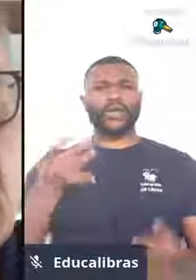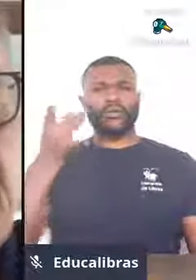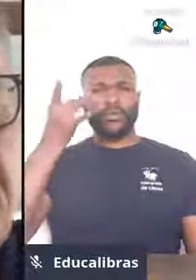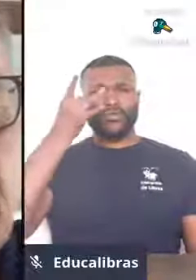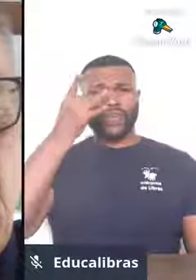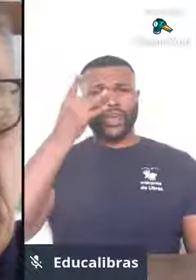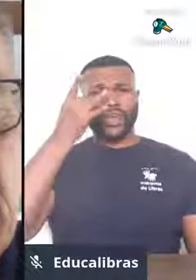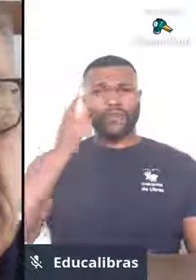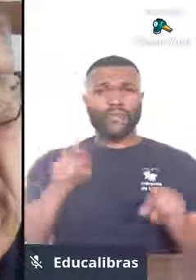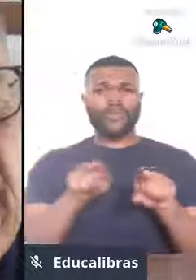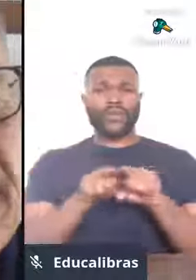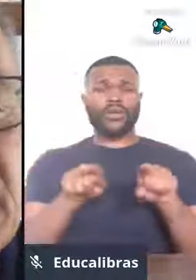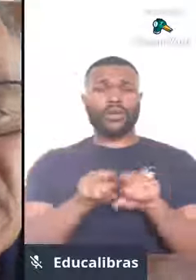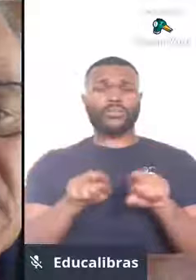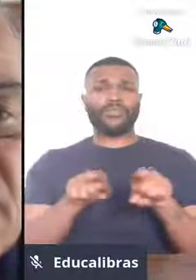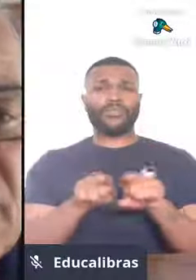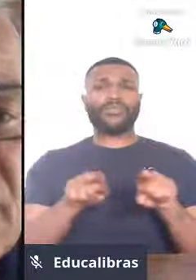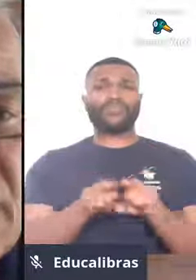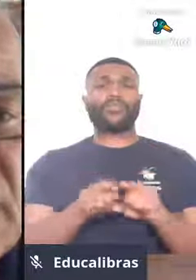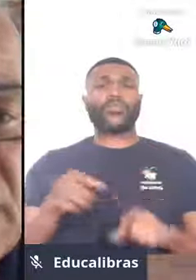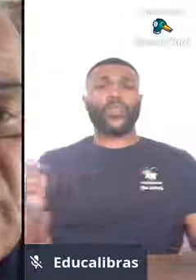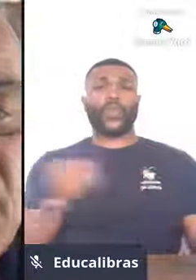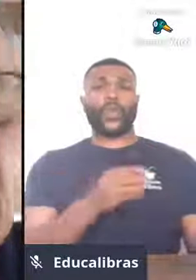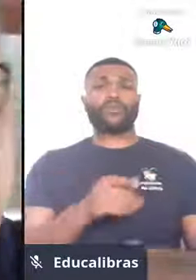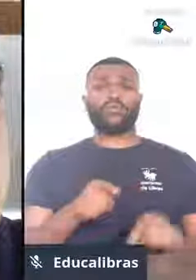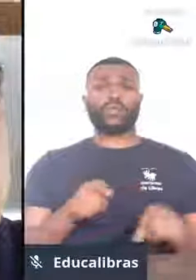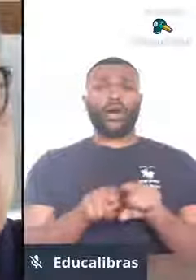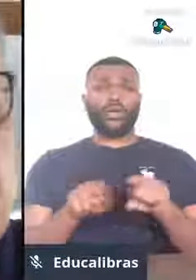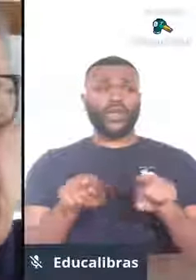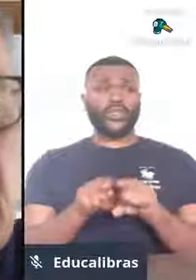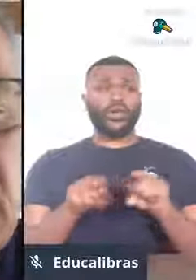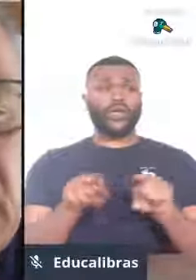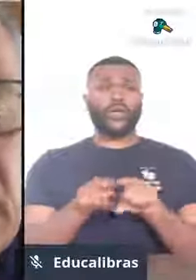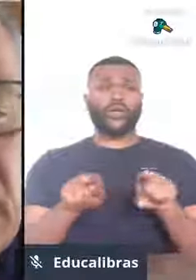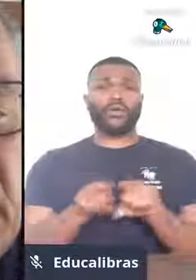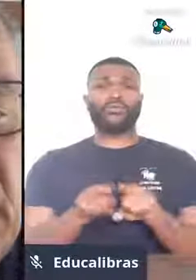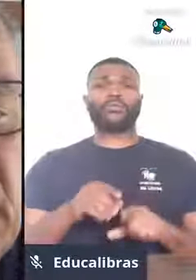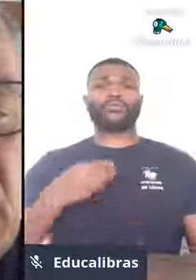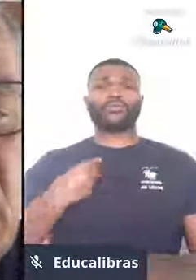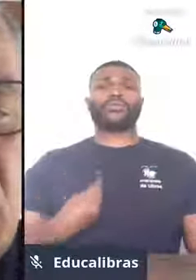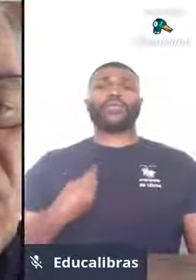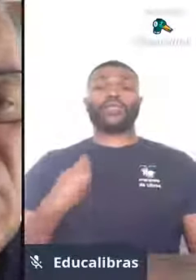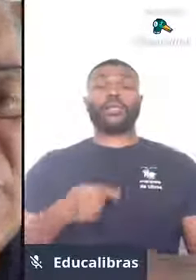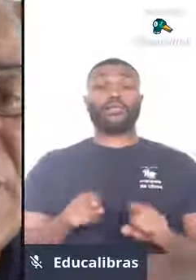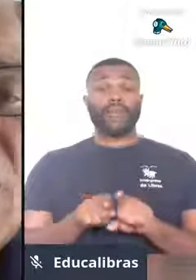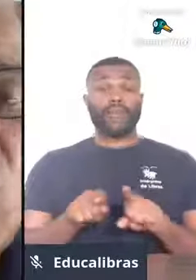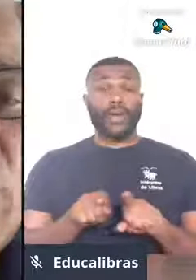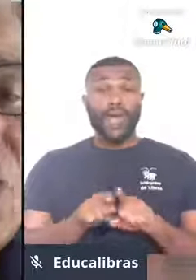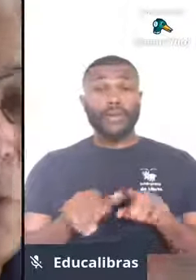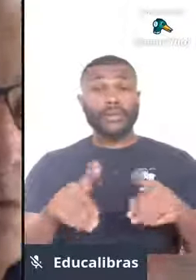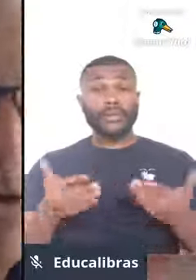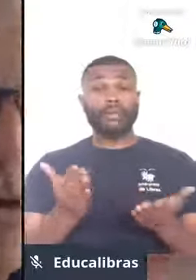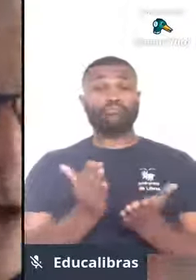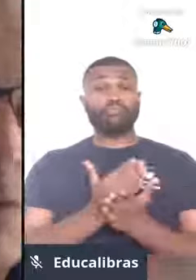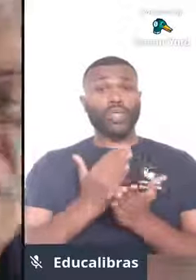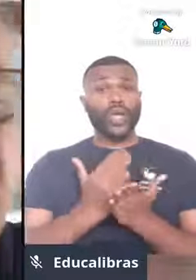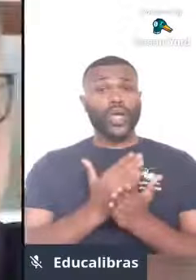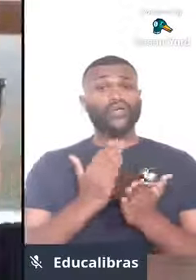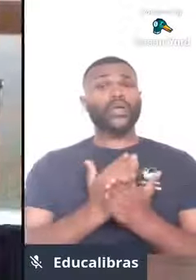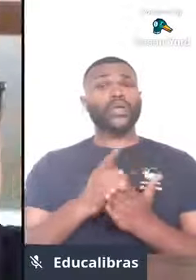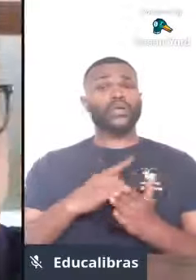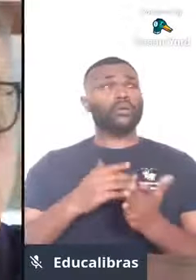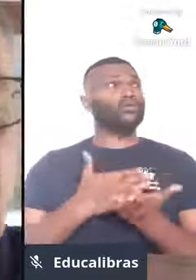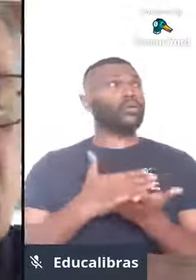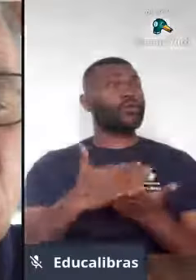assim inéditas da minha vida, e é um livro que tem como introdução à minha